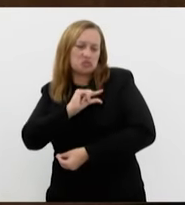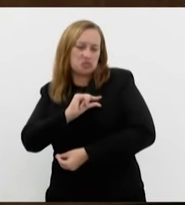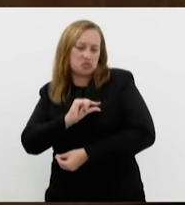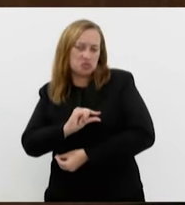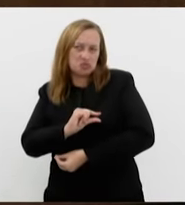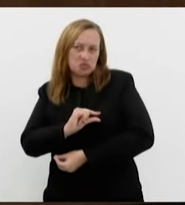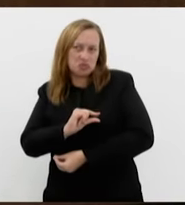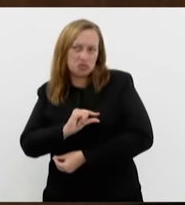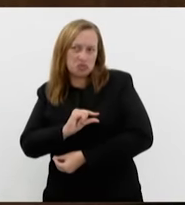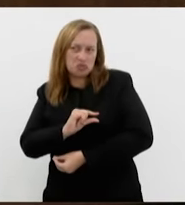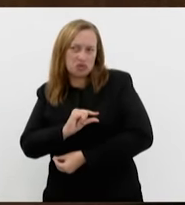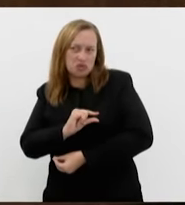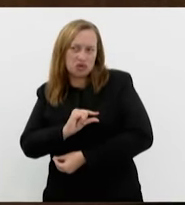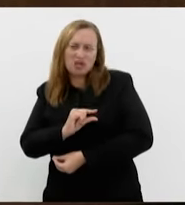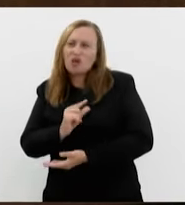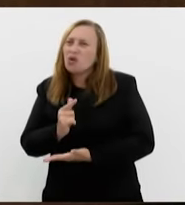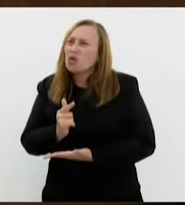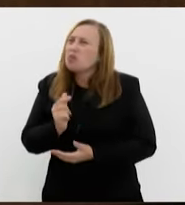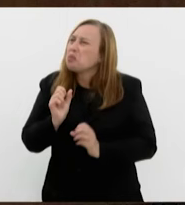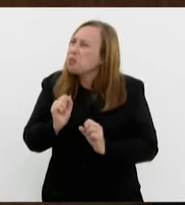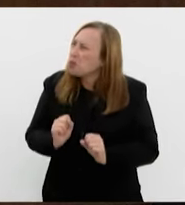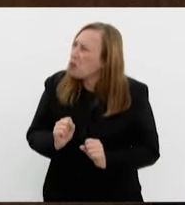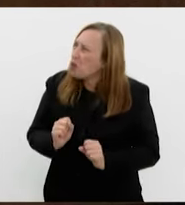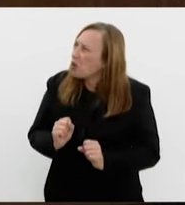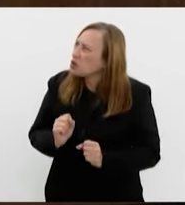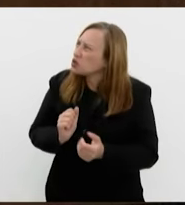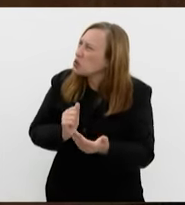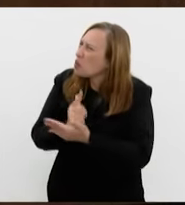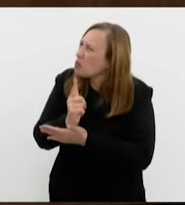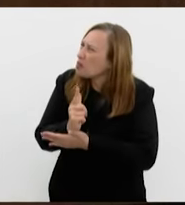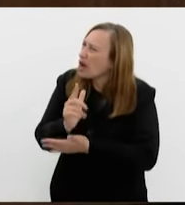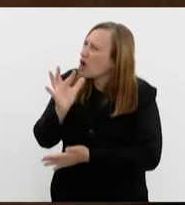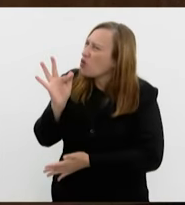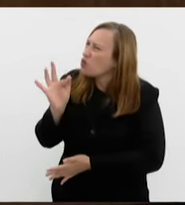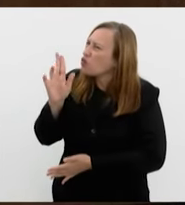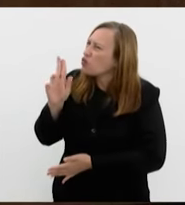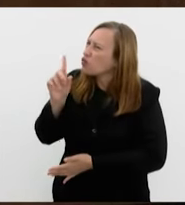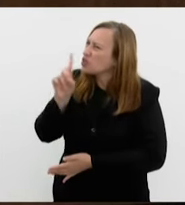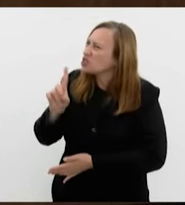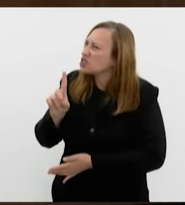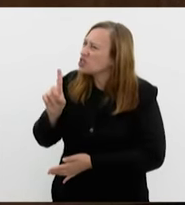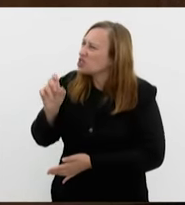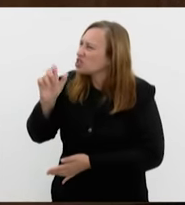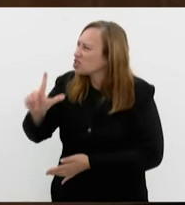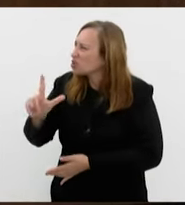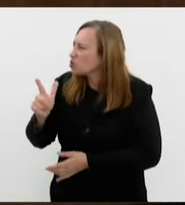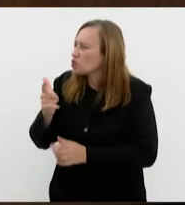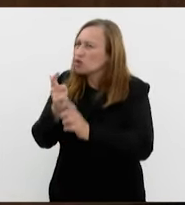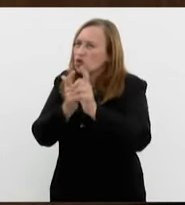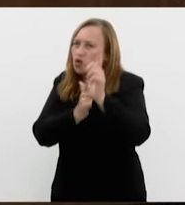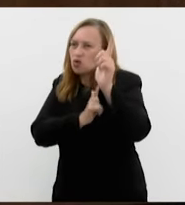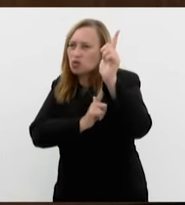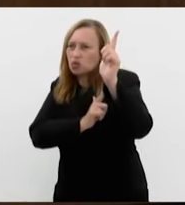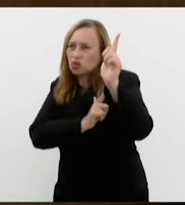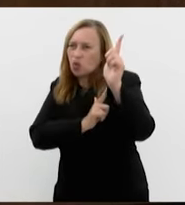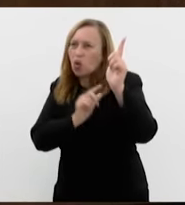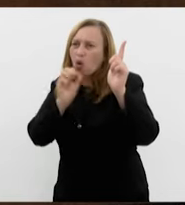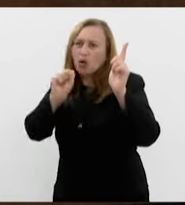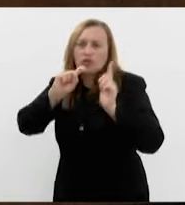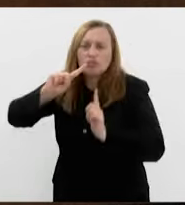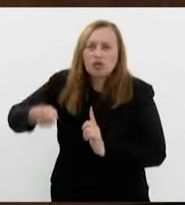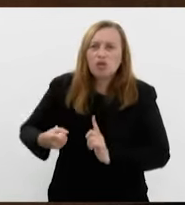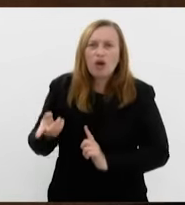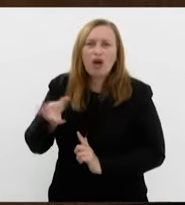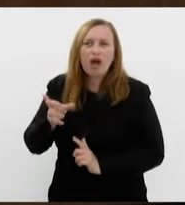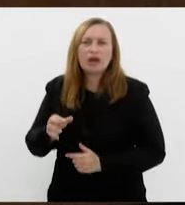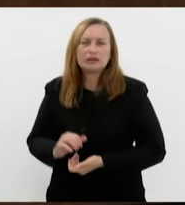salário mínimo ou menos pode comprar um fuzil de 5 mil reais, de 8 mil reais? Então,